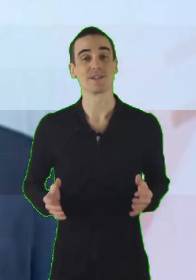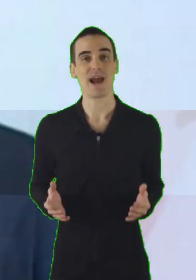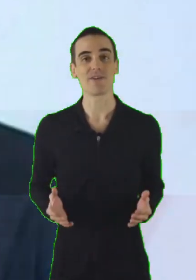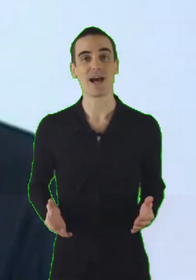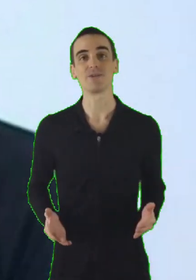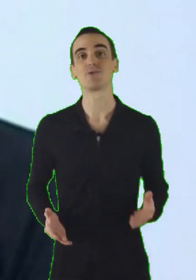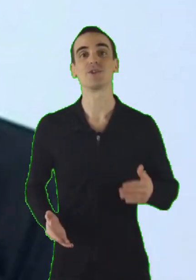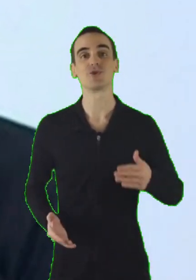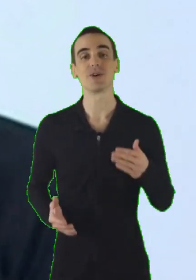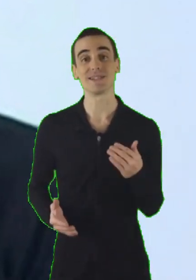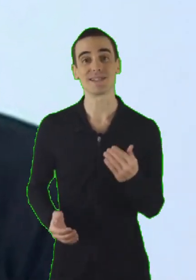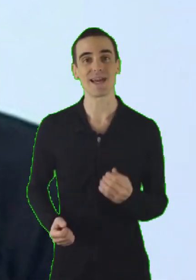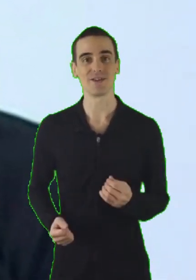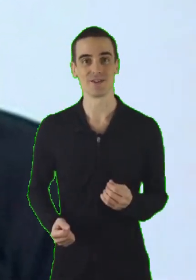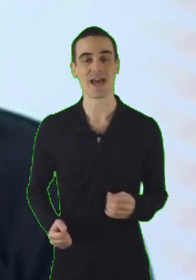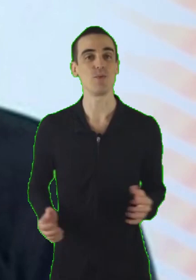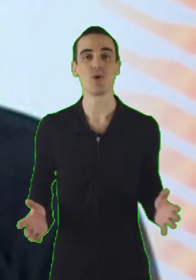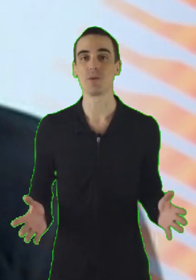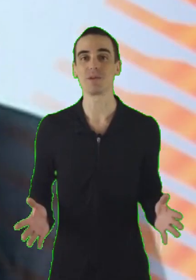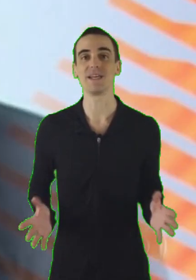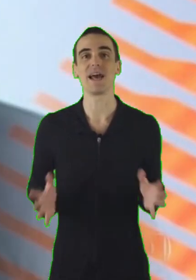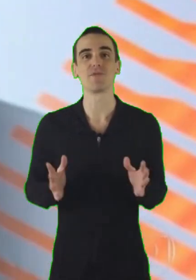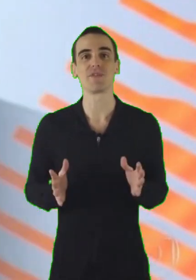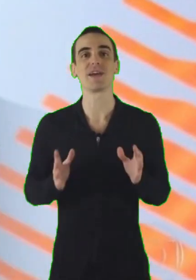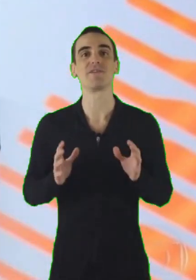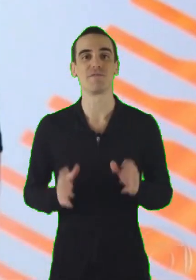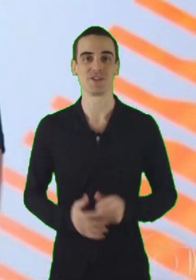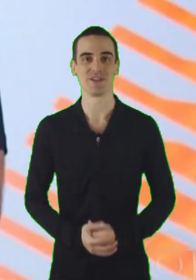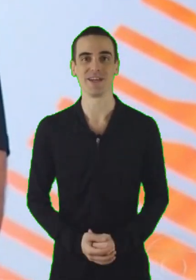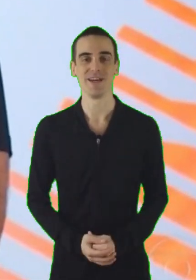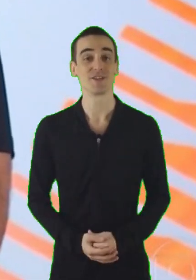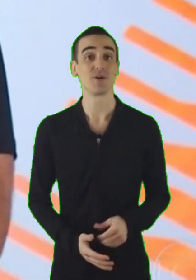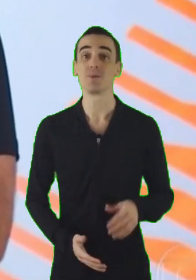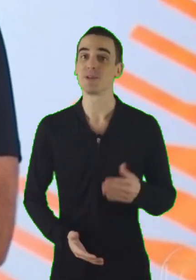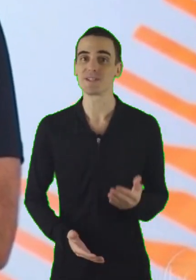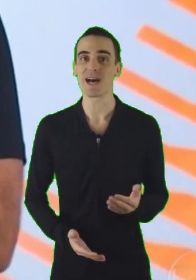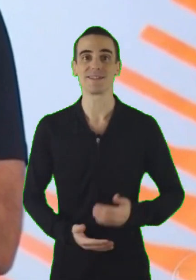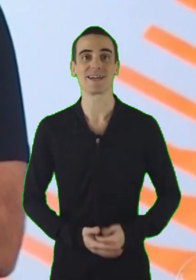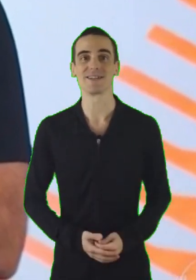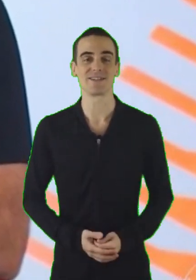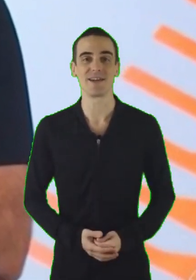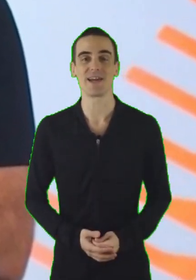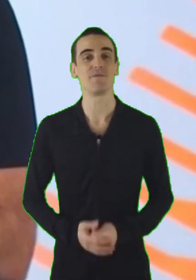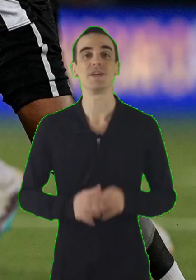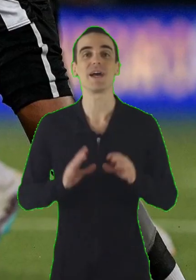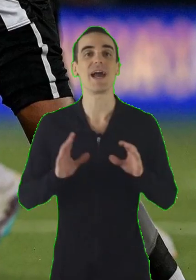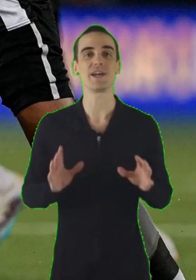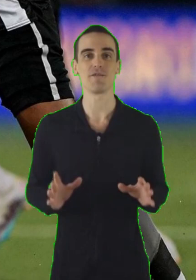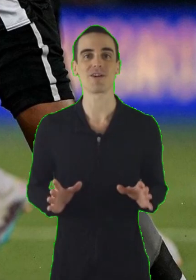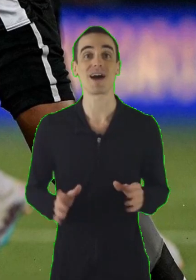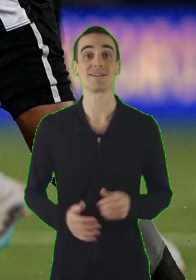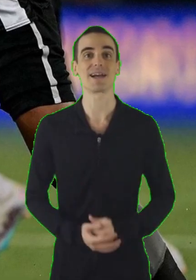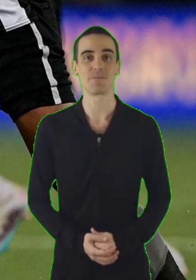lance totalmente desnecessário e fica fora de um confronto direto contra o Grêmio. Falta equilíbrio emocional, completou Caio Ribeiro.